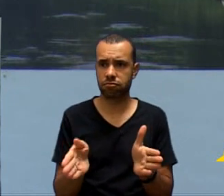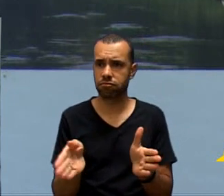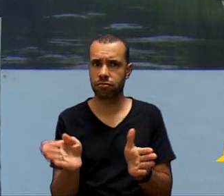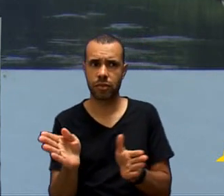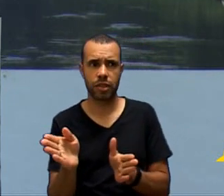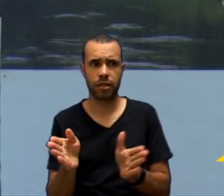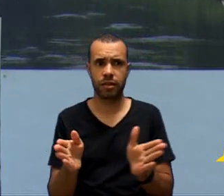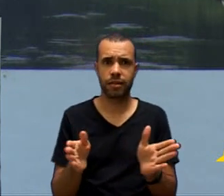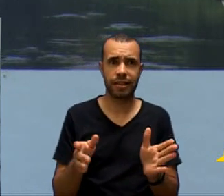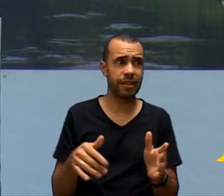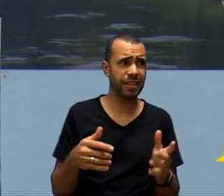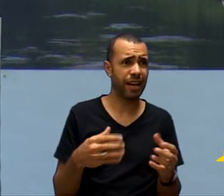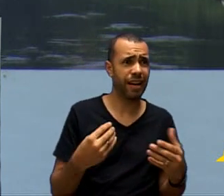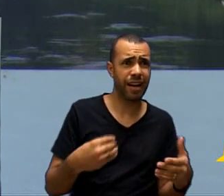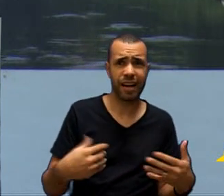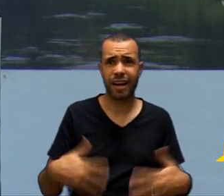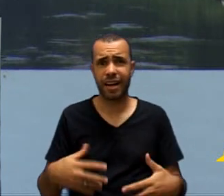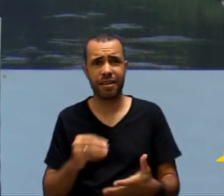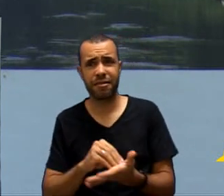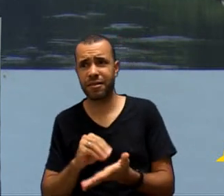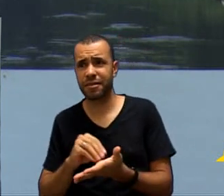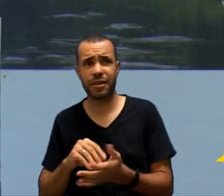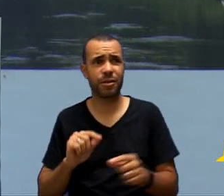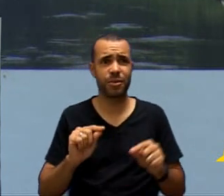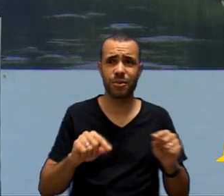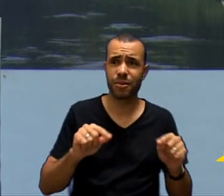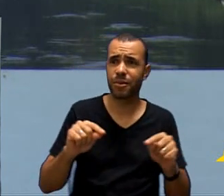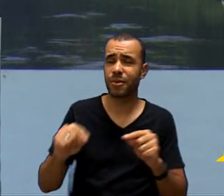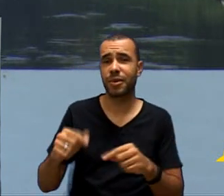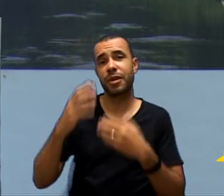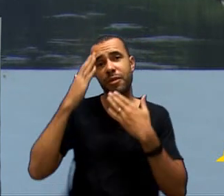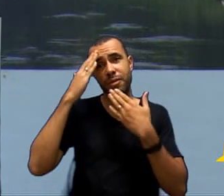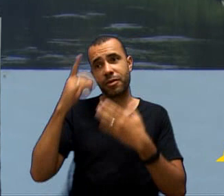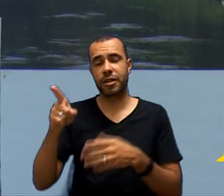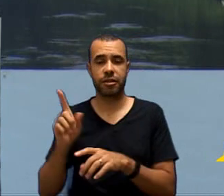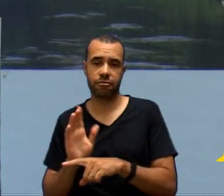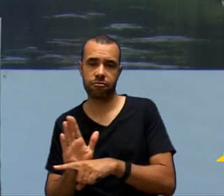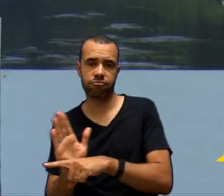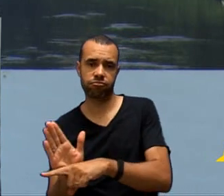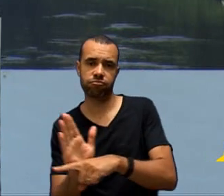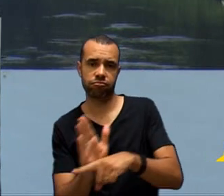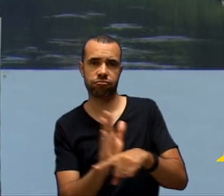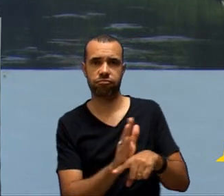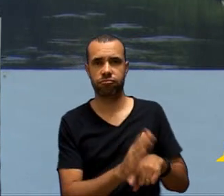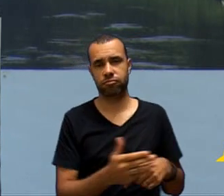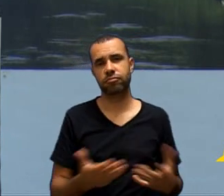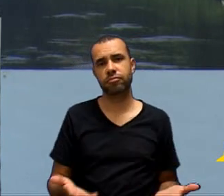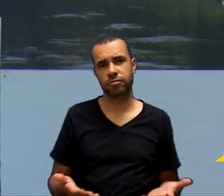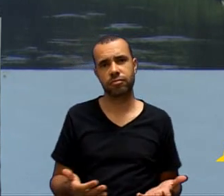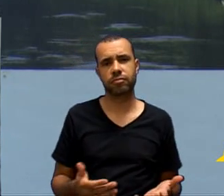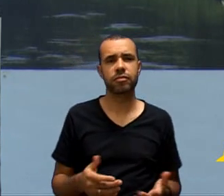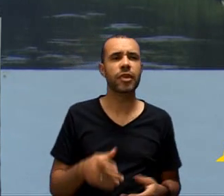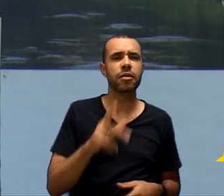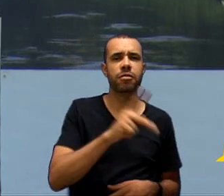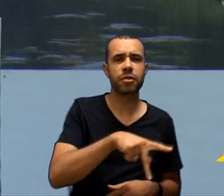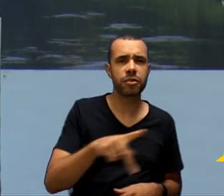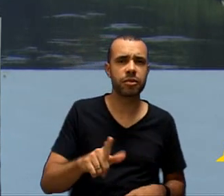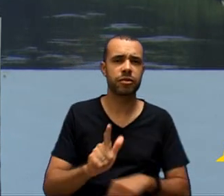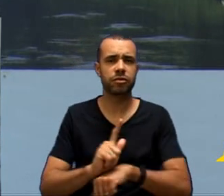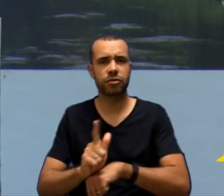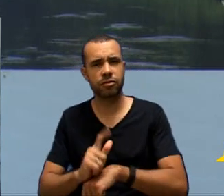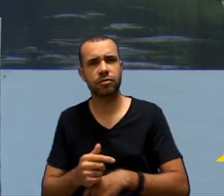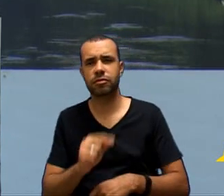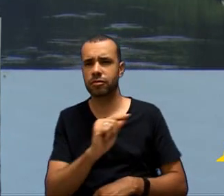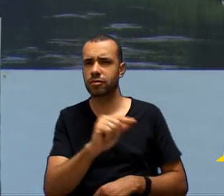enlouquecer. Obrigado por você ter orientado esses meninos nos dias que eles precisavam. Professores, gestores, vocês